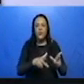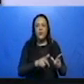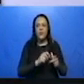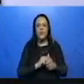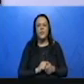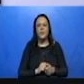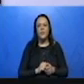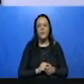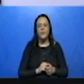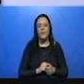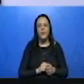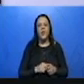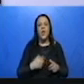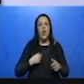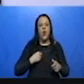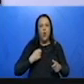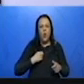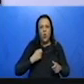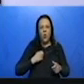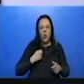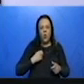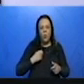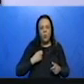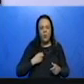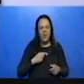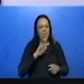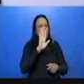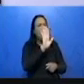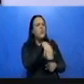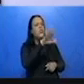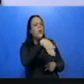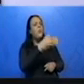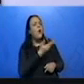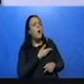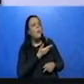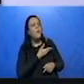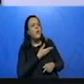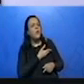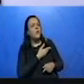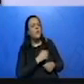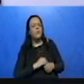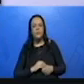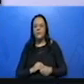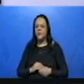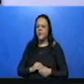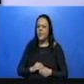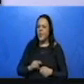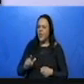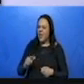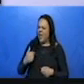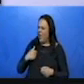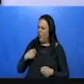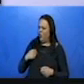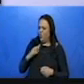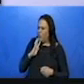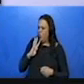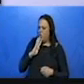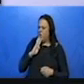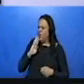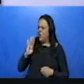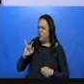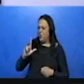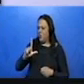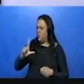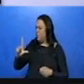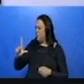com o mesmo tipo de roupa, chamou de amigo. Eu não conheço nenhum Bill, senhor. E nós não temos